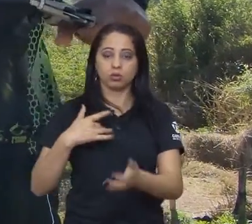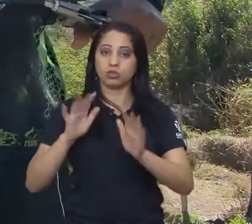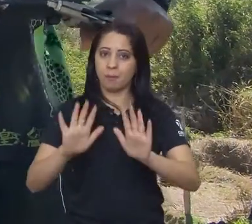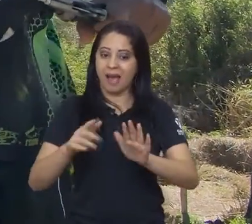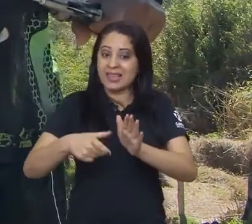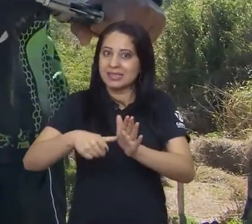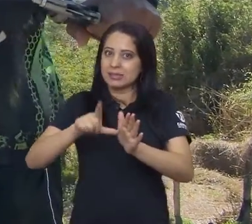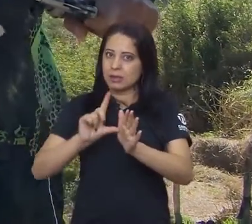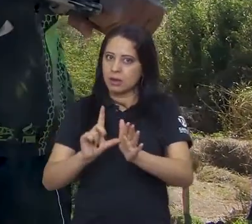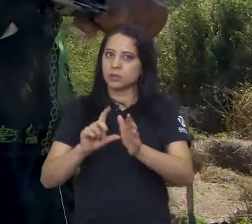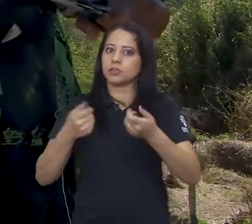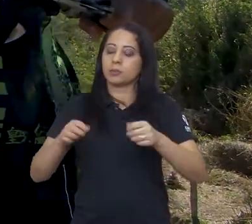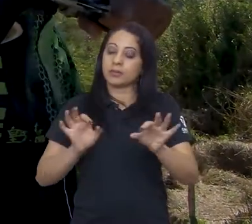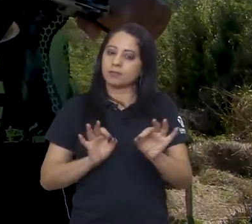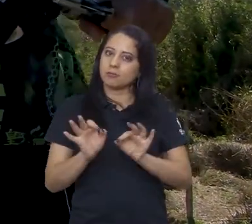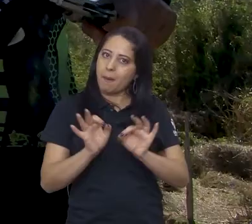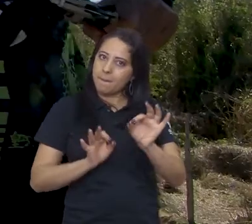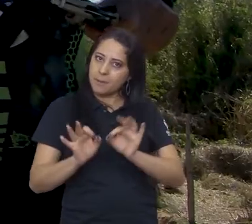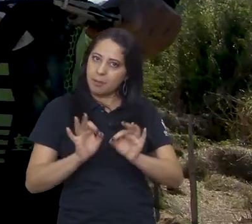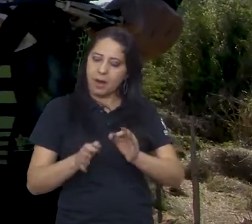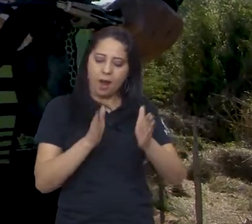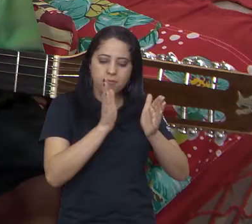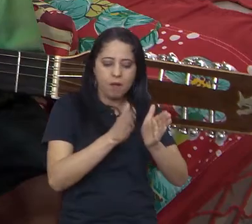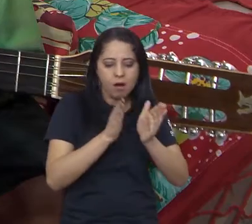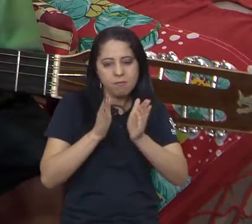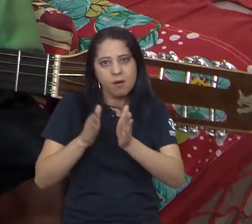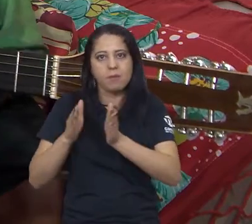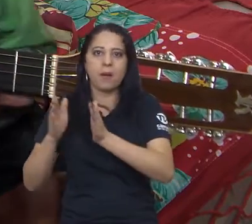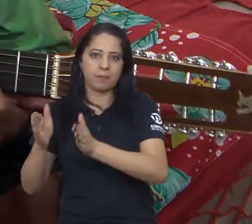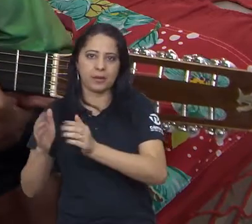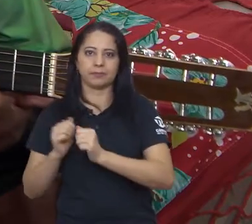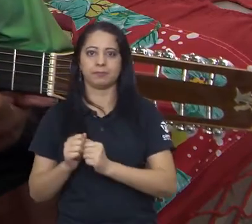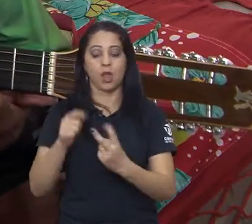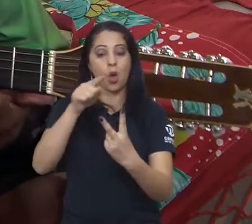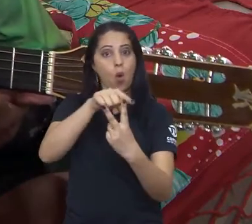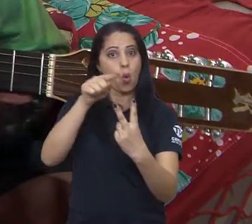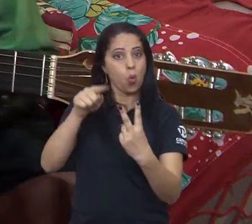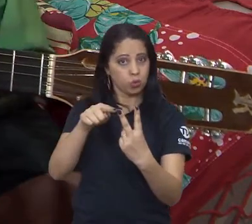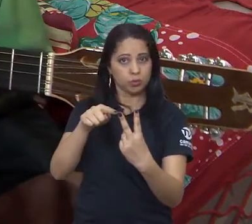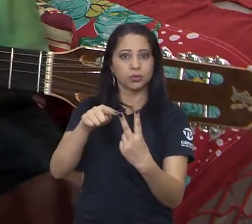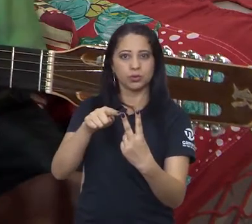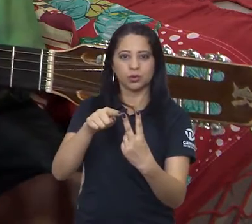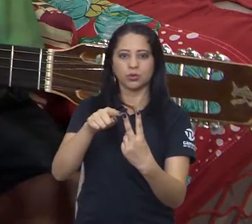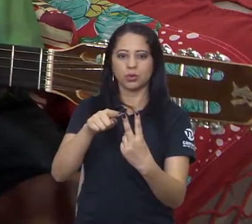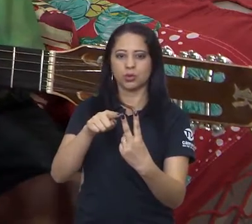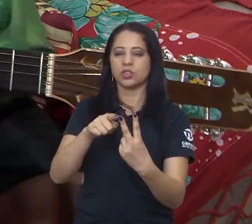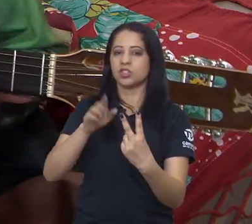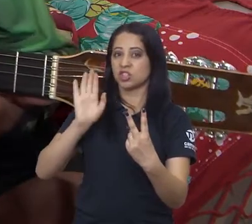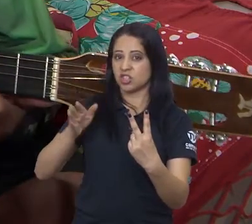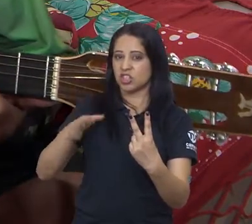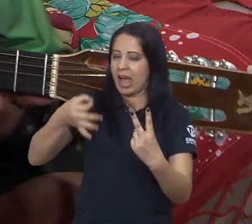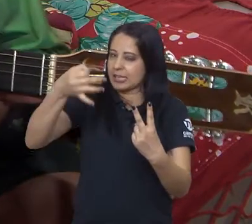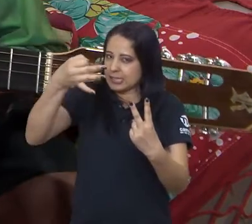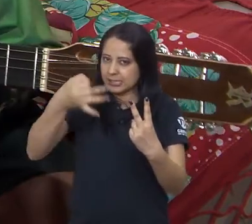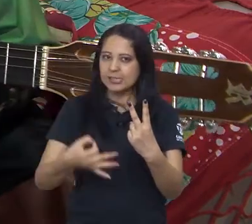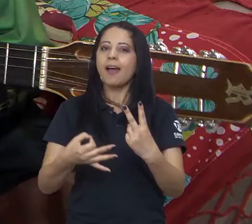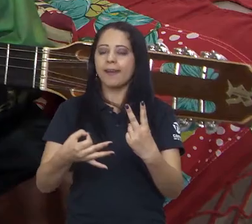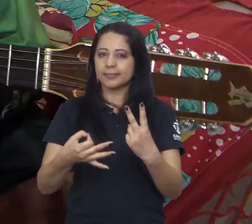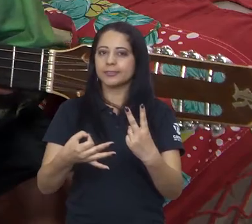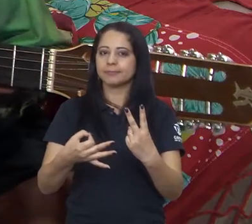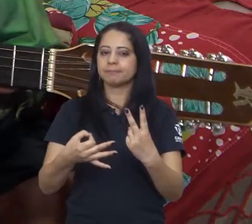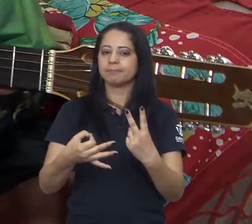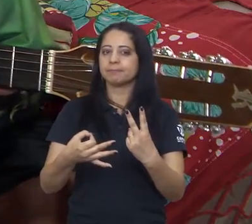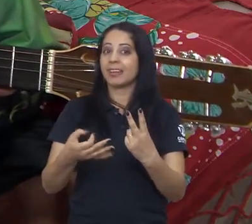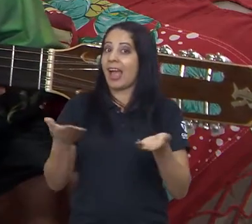planejamento feito durante todas as fases da vida já que a mey e o José Antônio estão fazendo a lição de casa